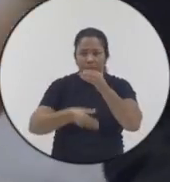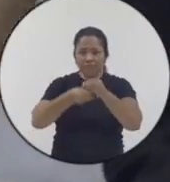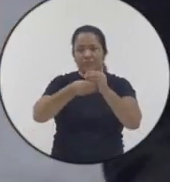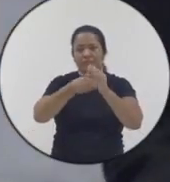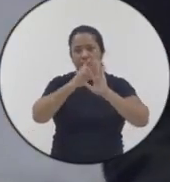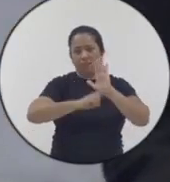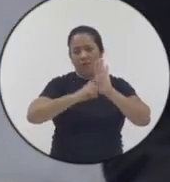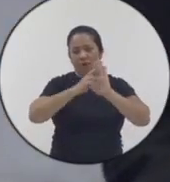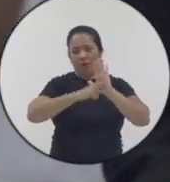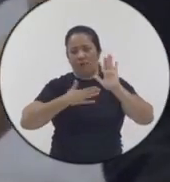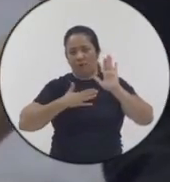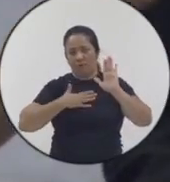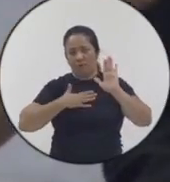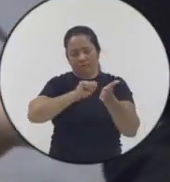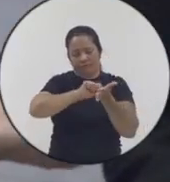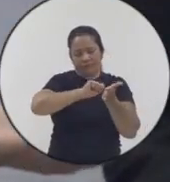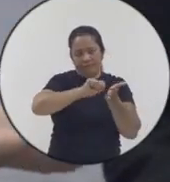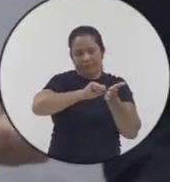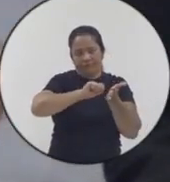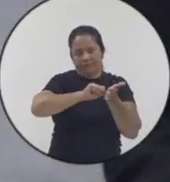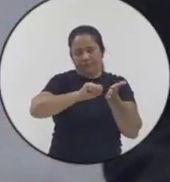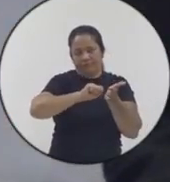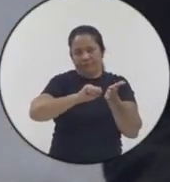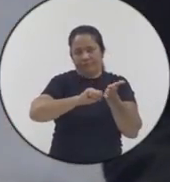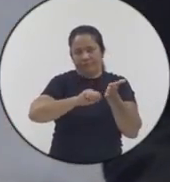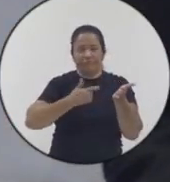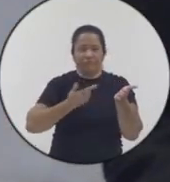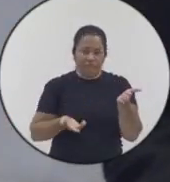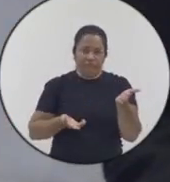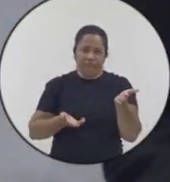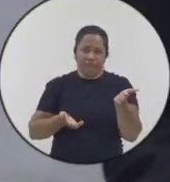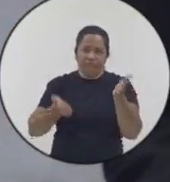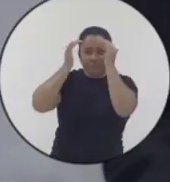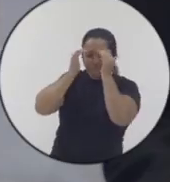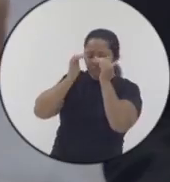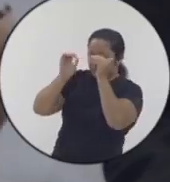essa possibilidade de ser identificado como se quer, de trazer a